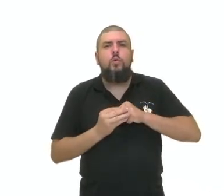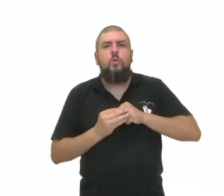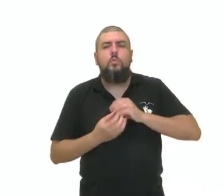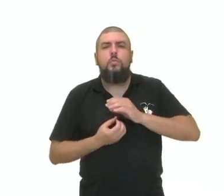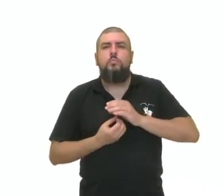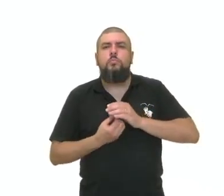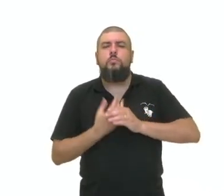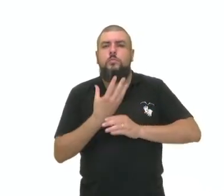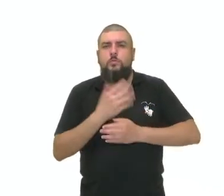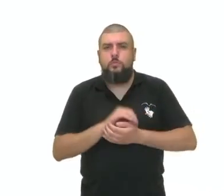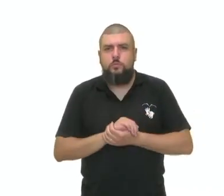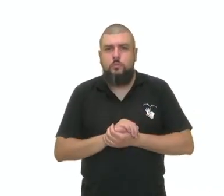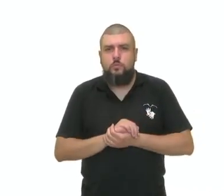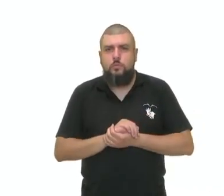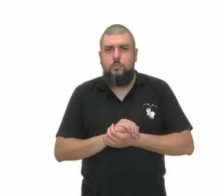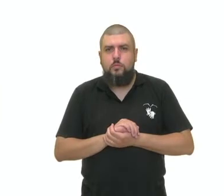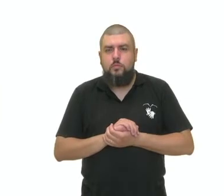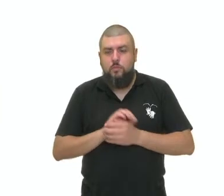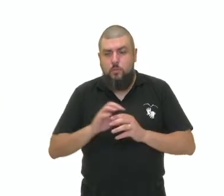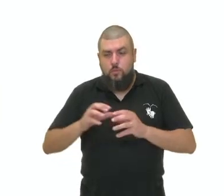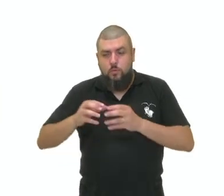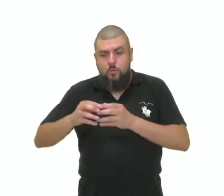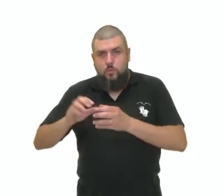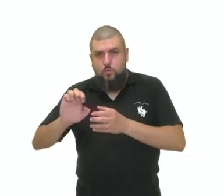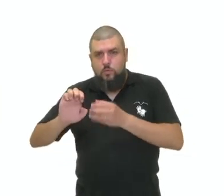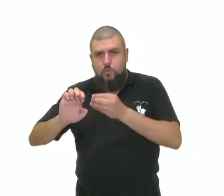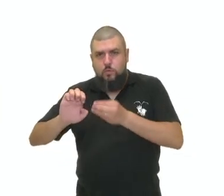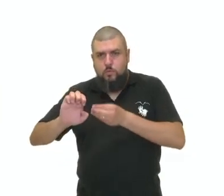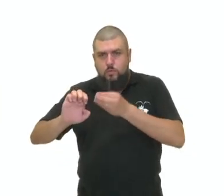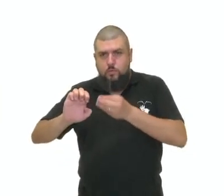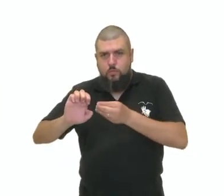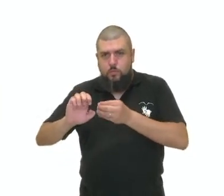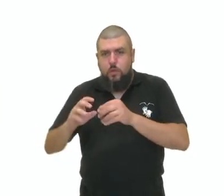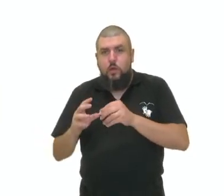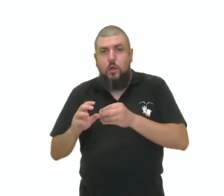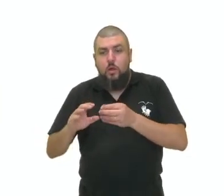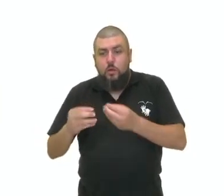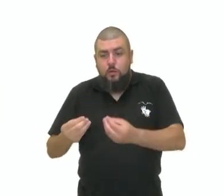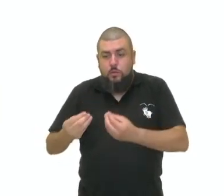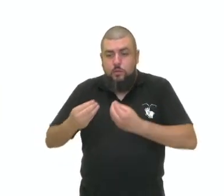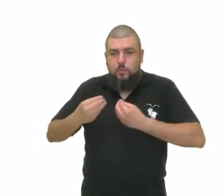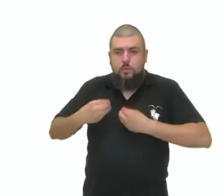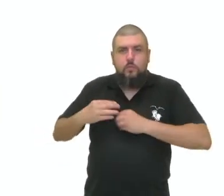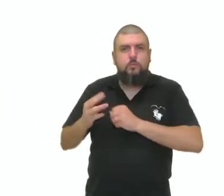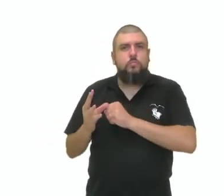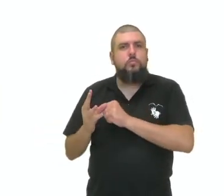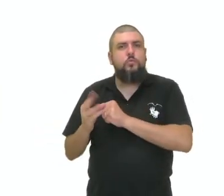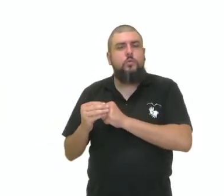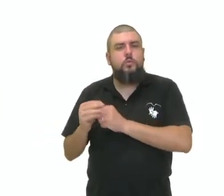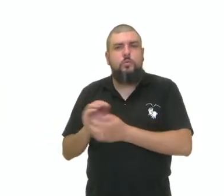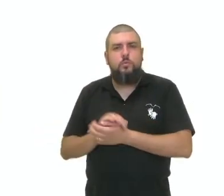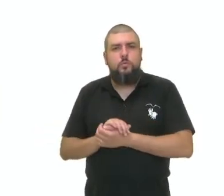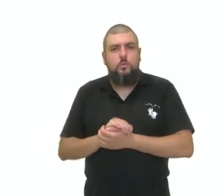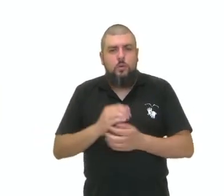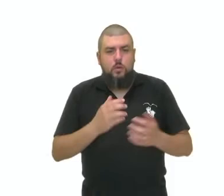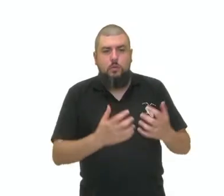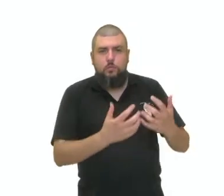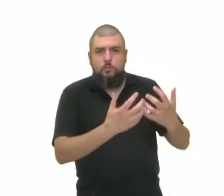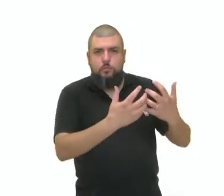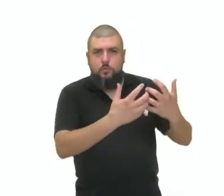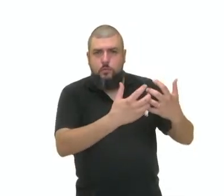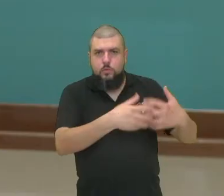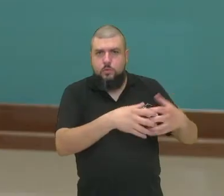Para os filósofos empiristas, o conhecimento provém da experiência sensível. Já para os